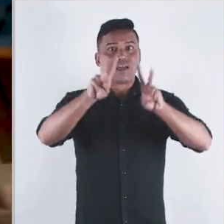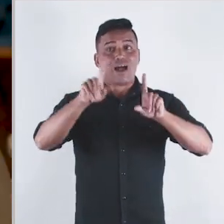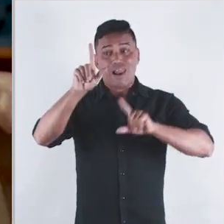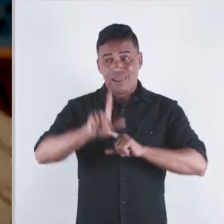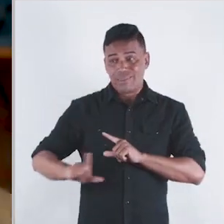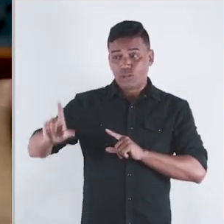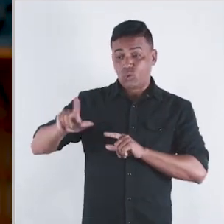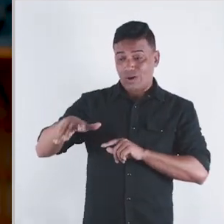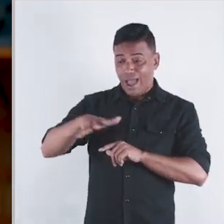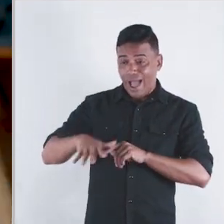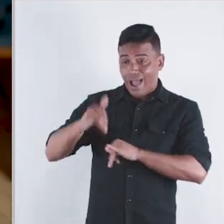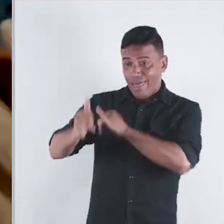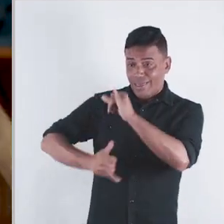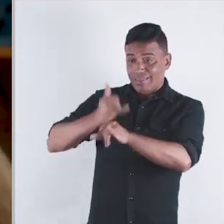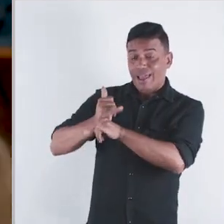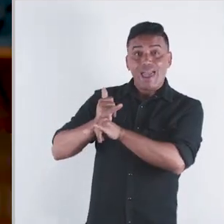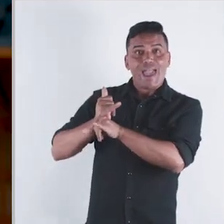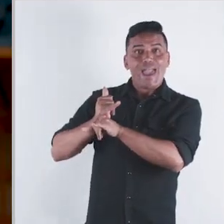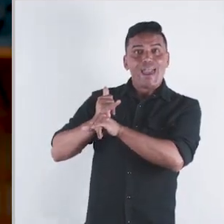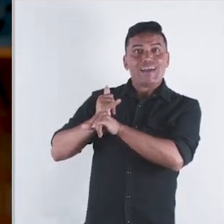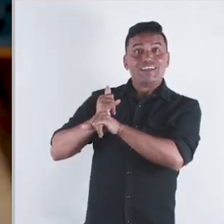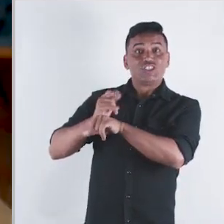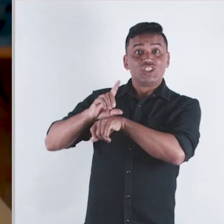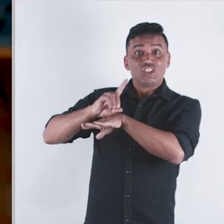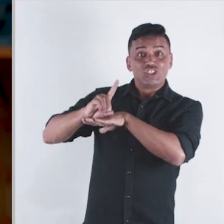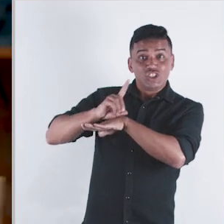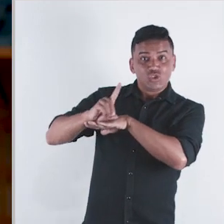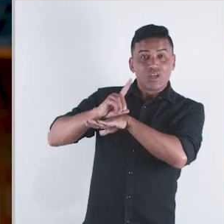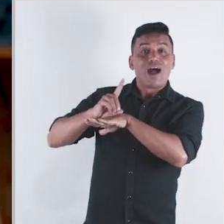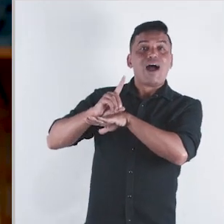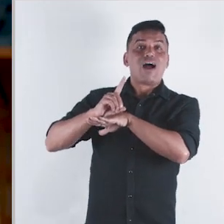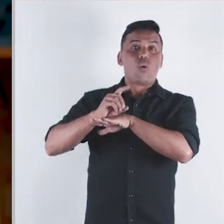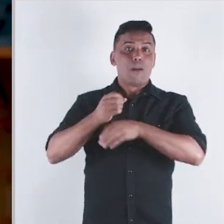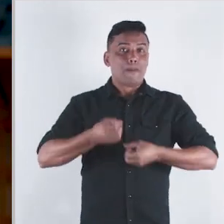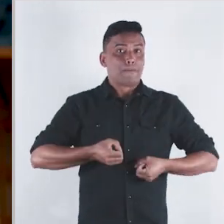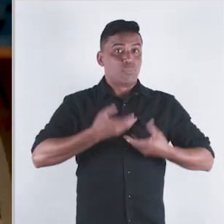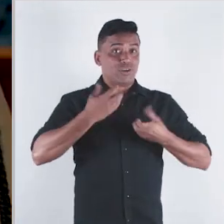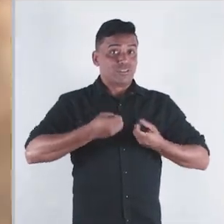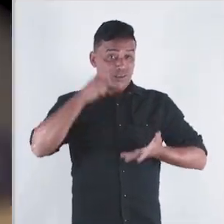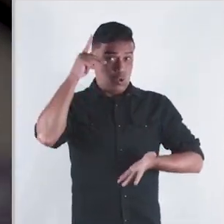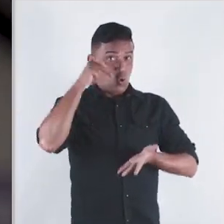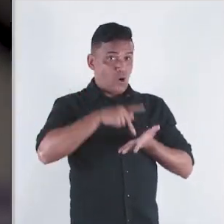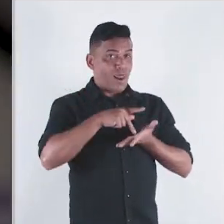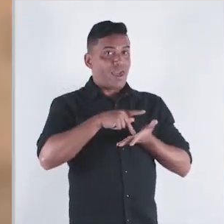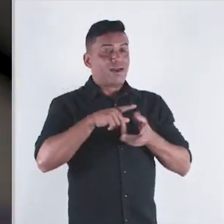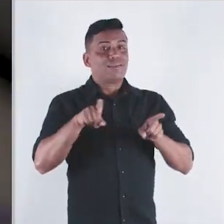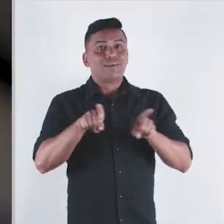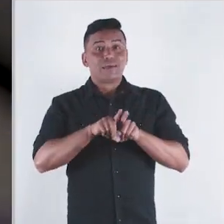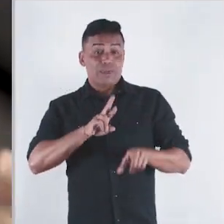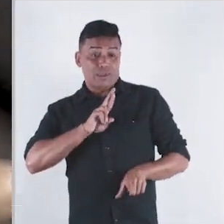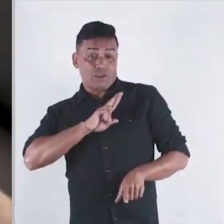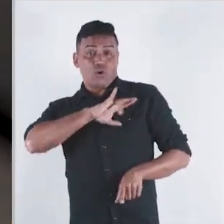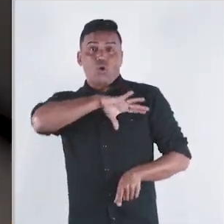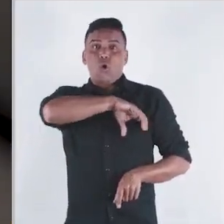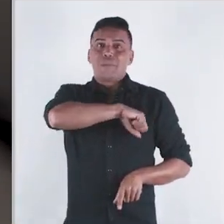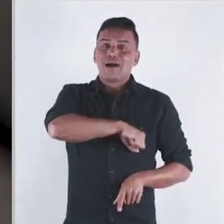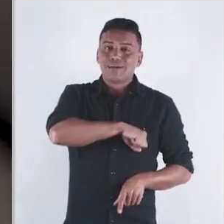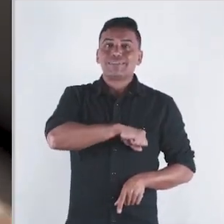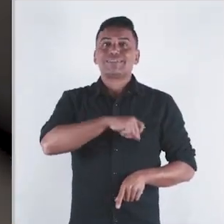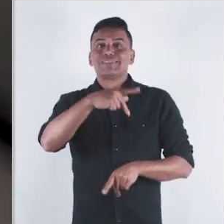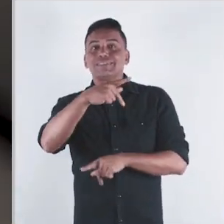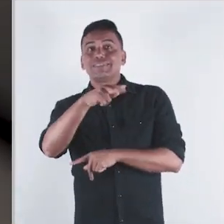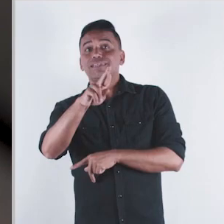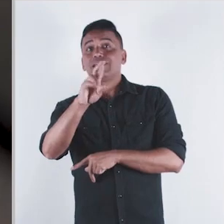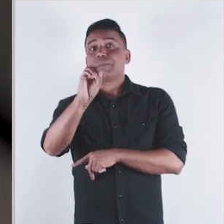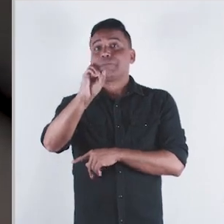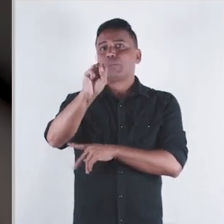digital nesse campo da poesia concreta, mas do romance, da prosa, eu ficava em